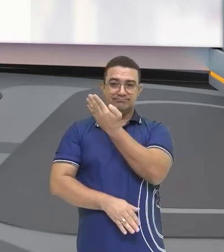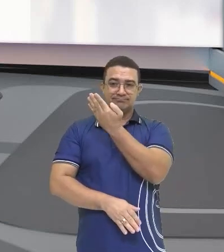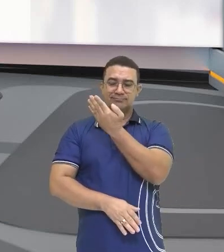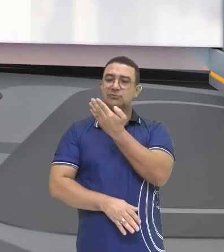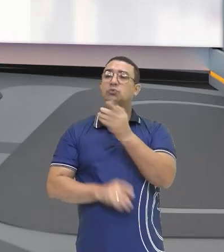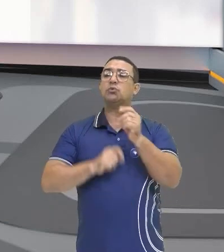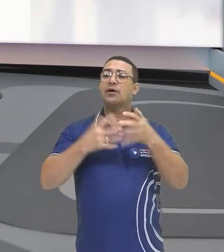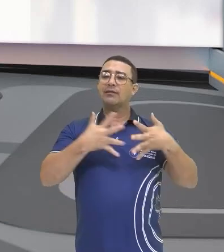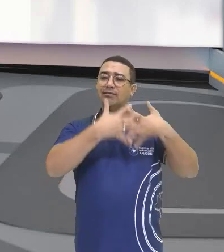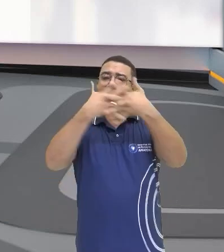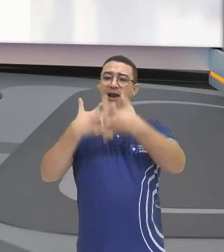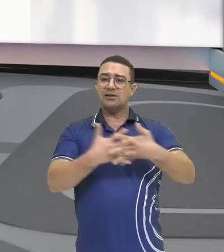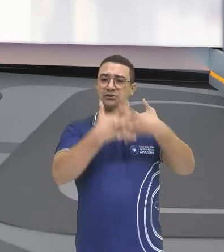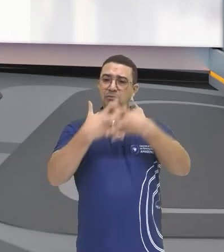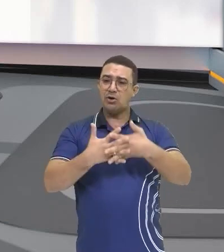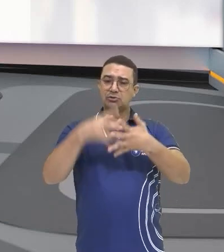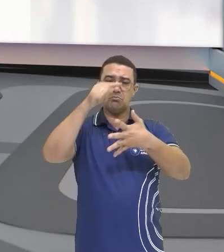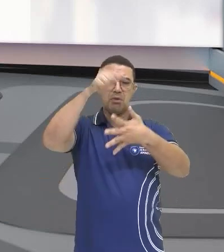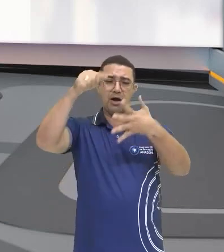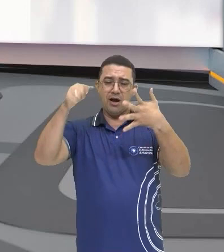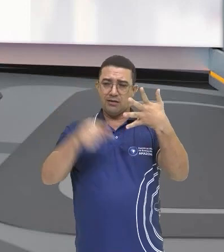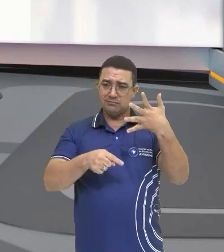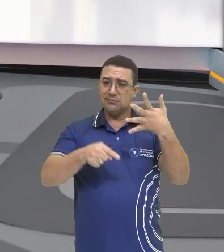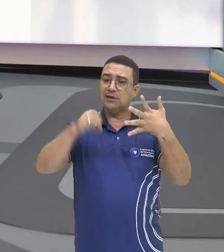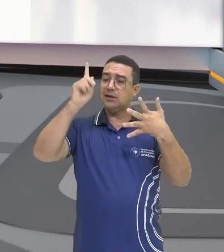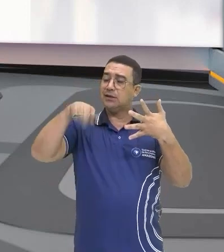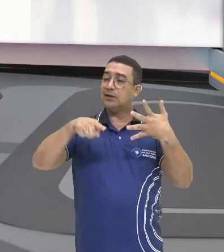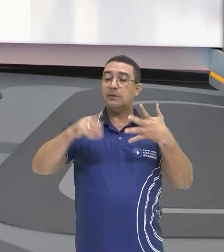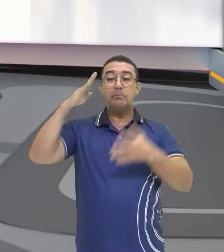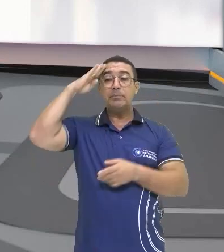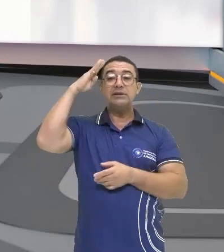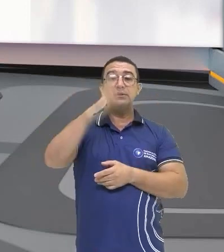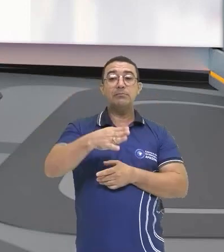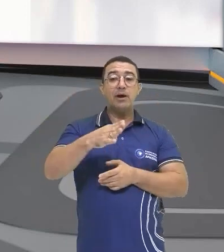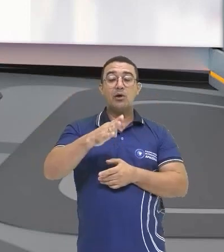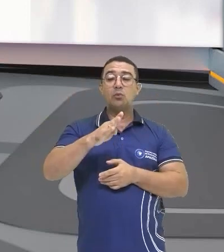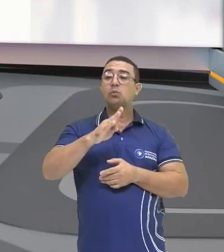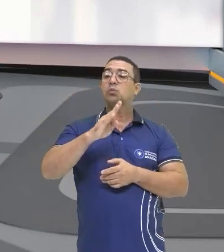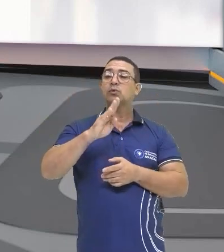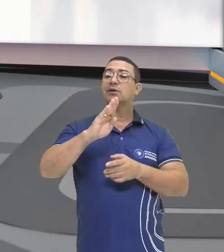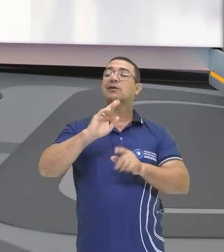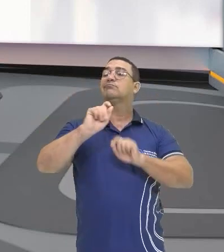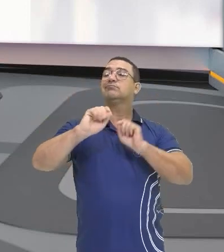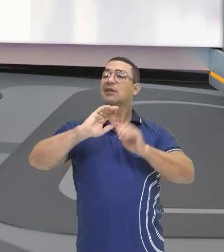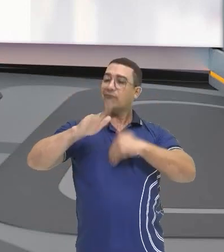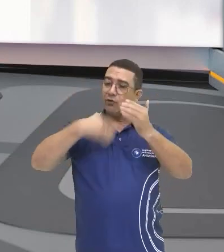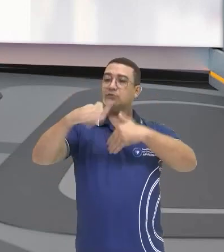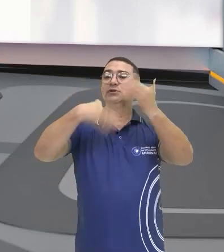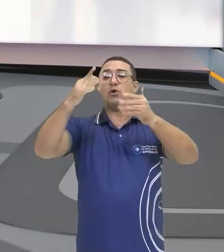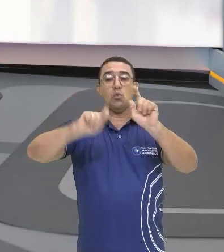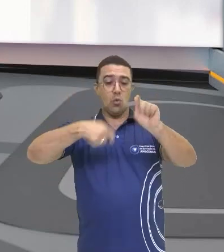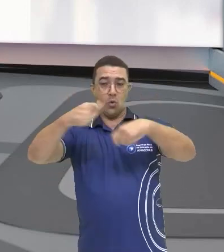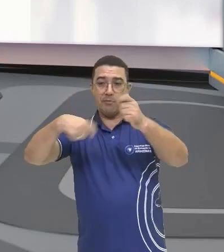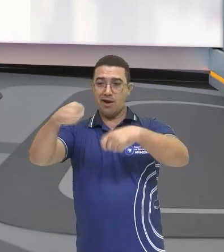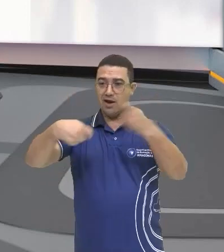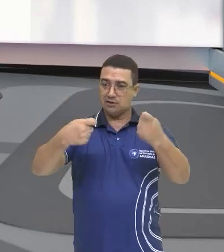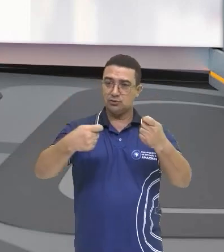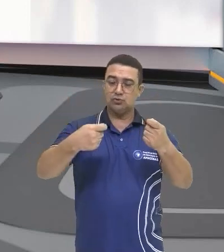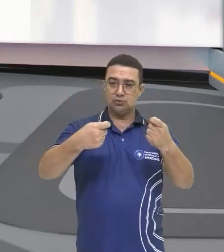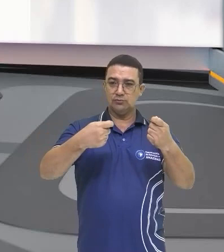que foi o principal responsável pela evolução do comércio internacional. É graças